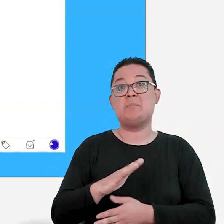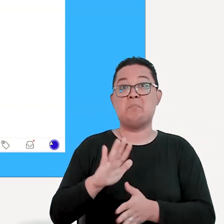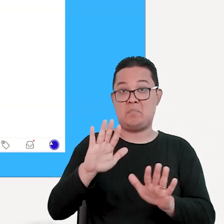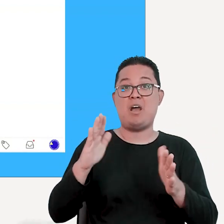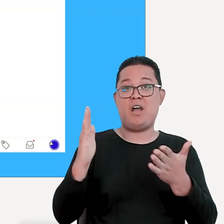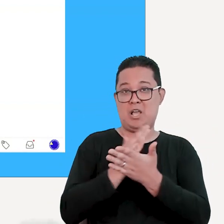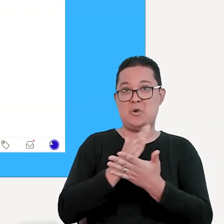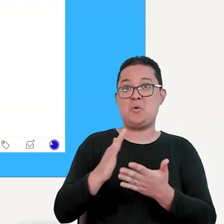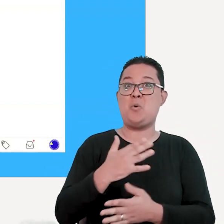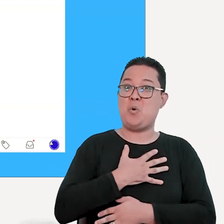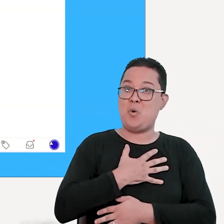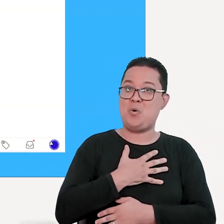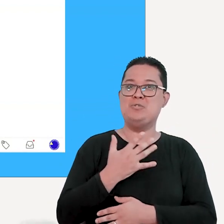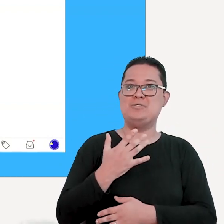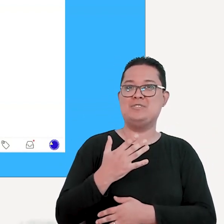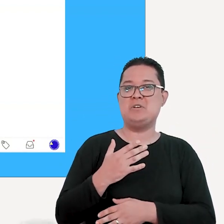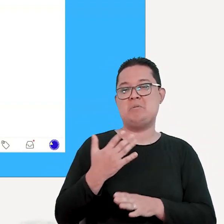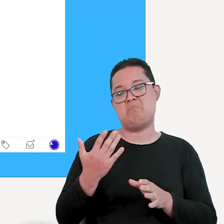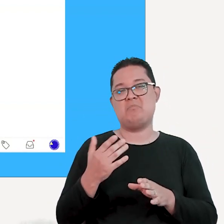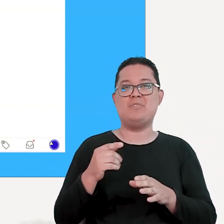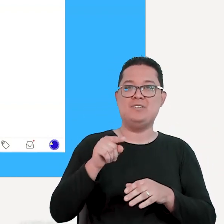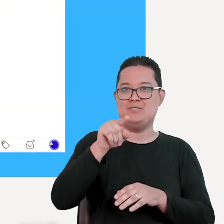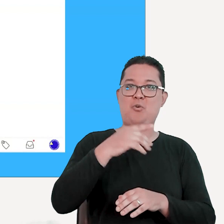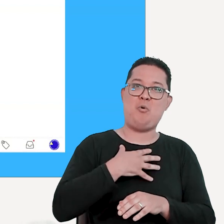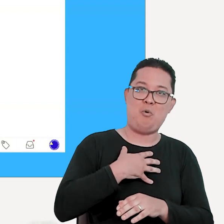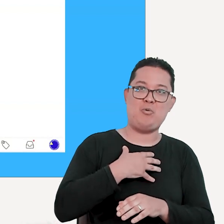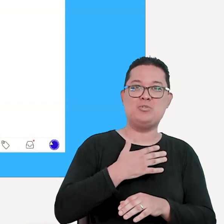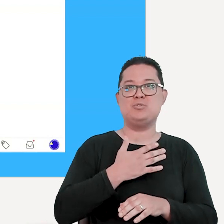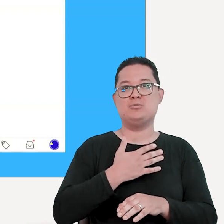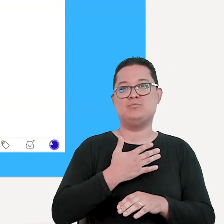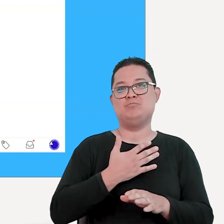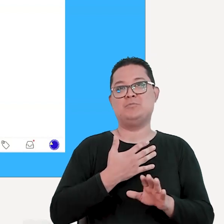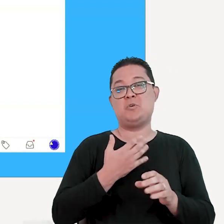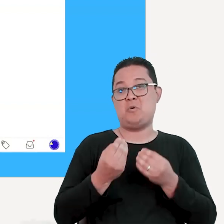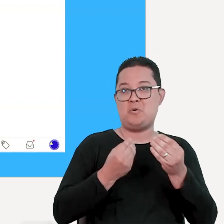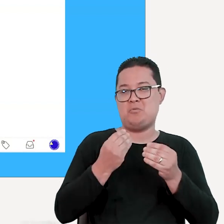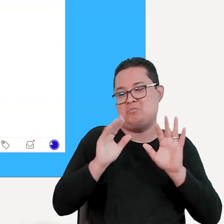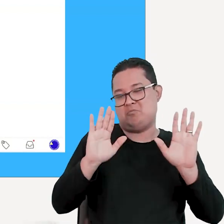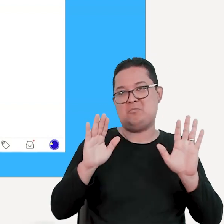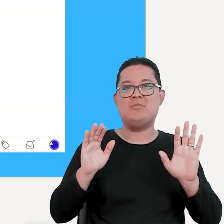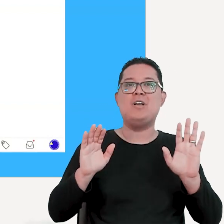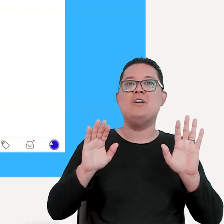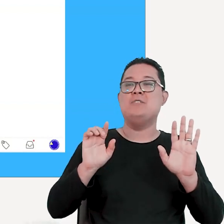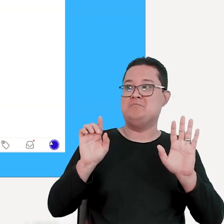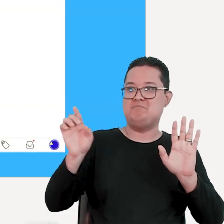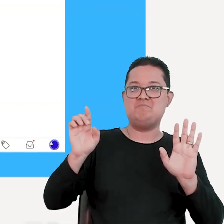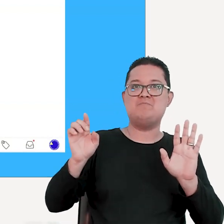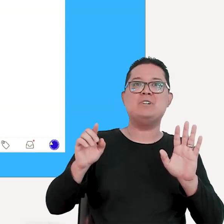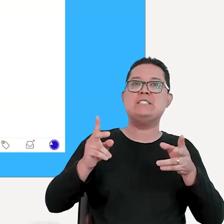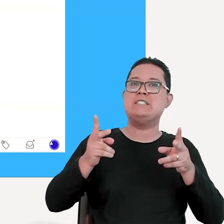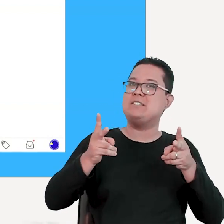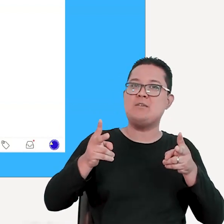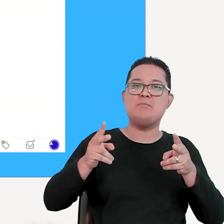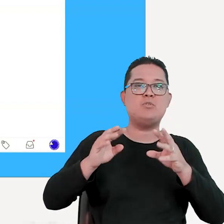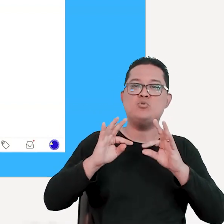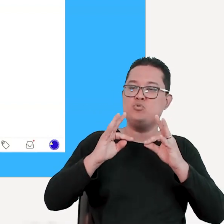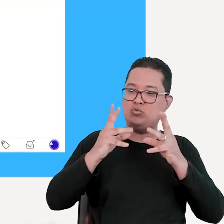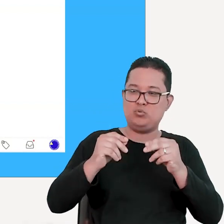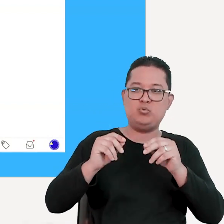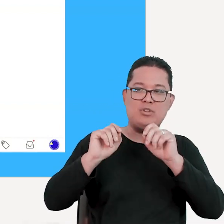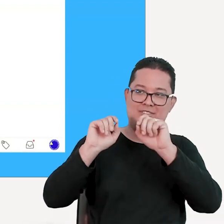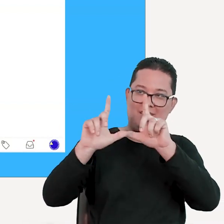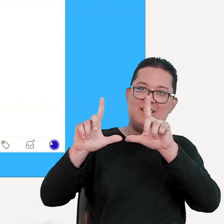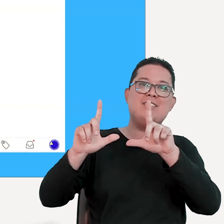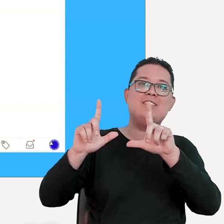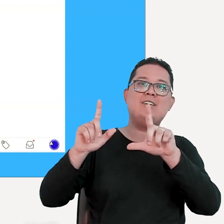mas independentemente se você gosta ou não, o que a gente tem que concordar é que eles são muito consistentes, né? Em todas as telas, em todas